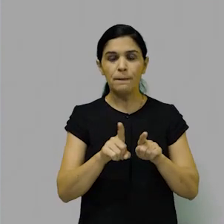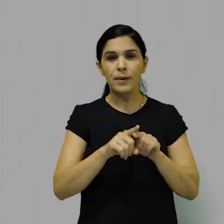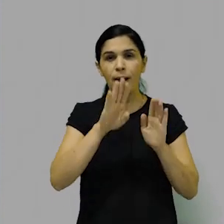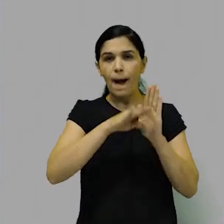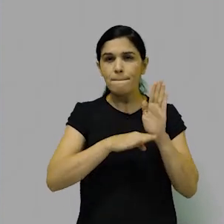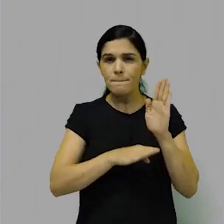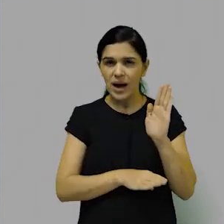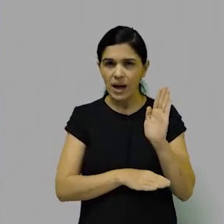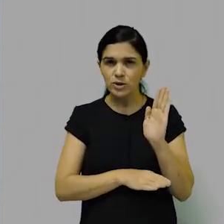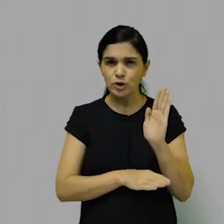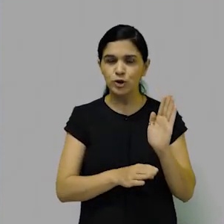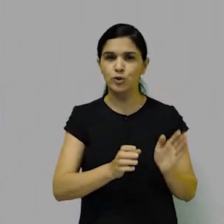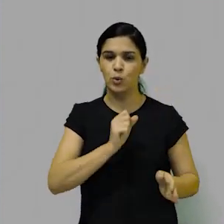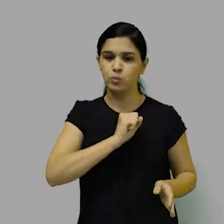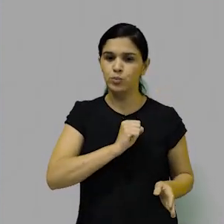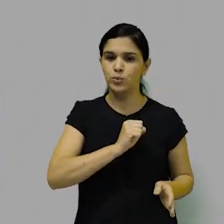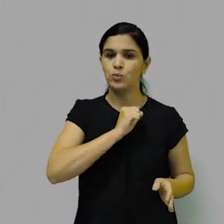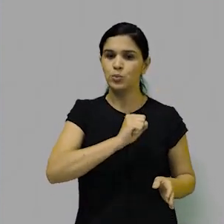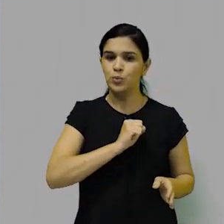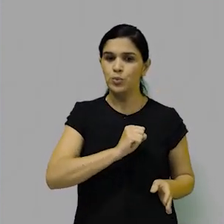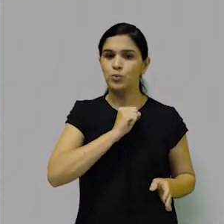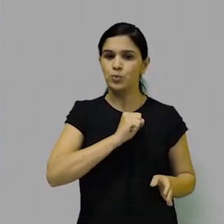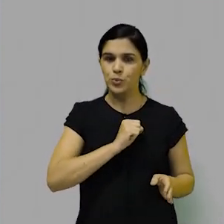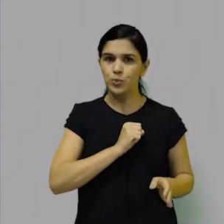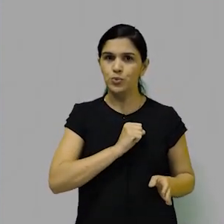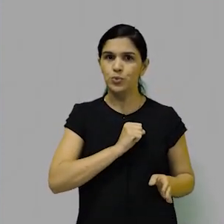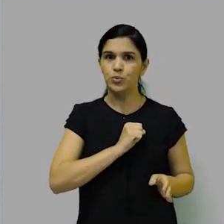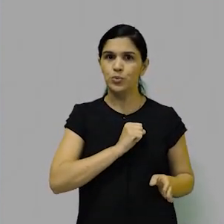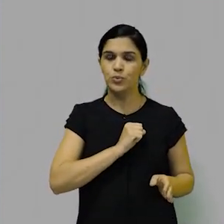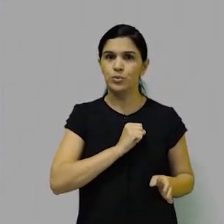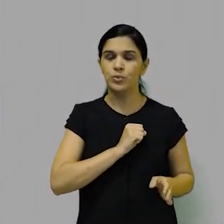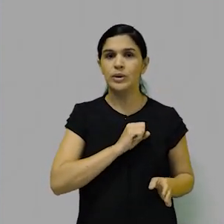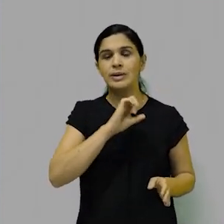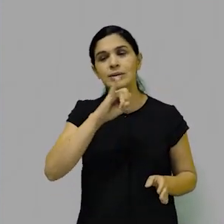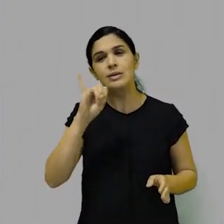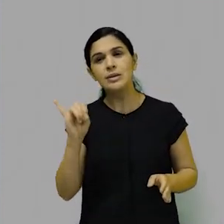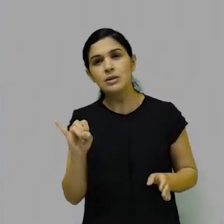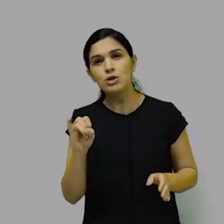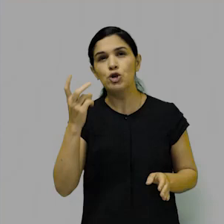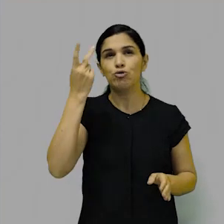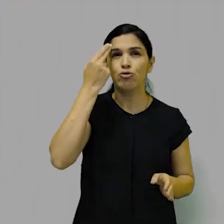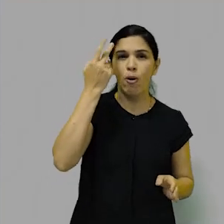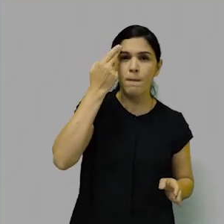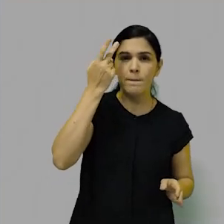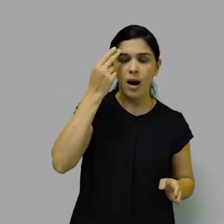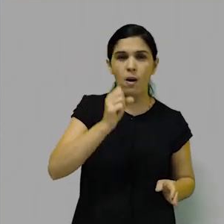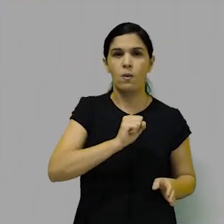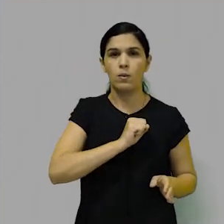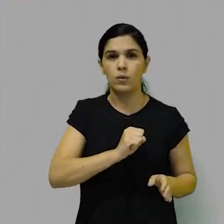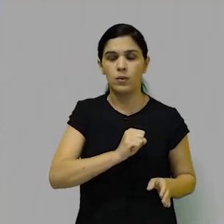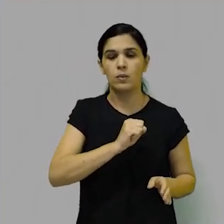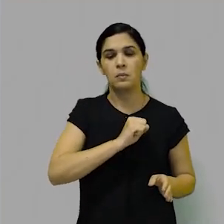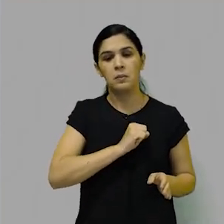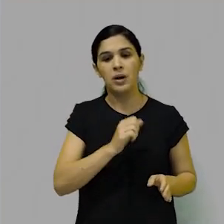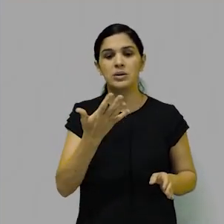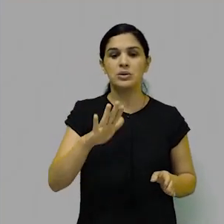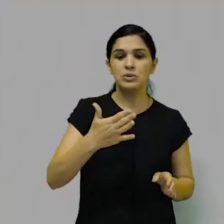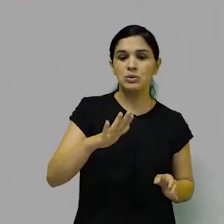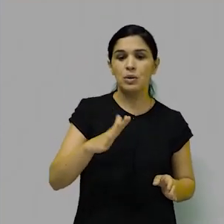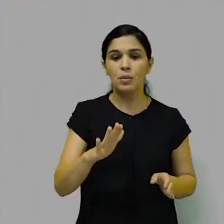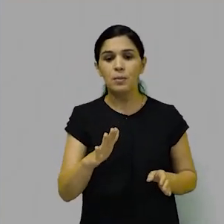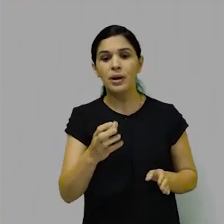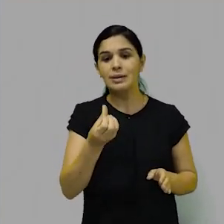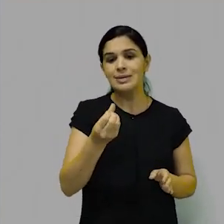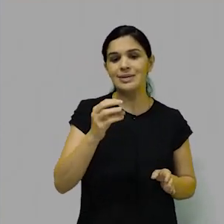minuto. Uma frequência cardíaca normal, quando está entre 60 e 100 batimentos por minuto. E